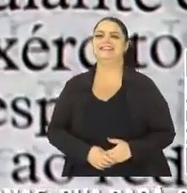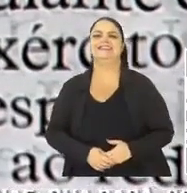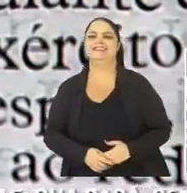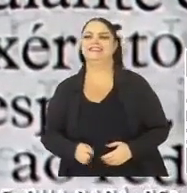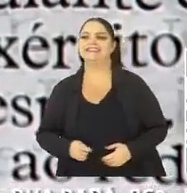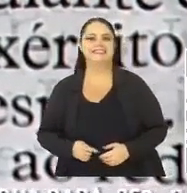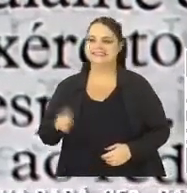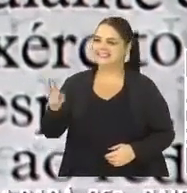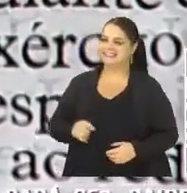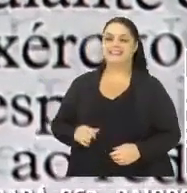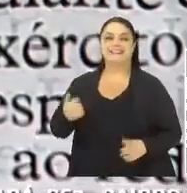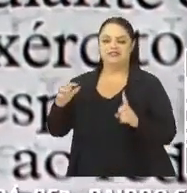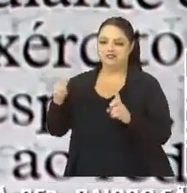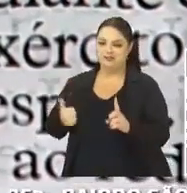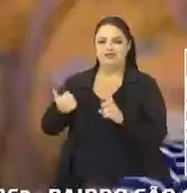ó.